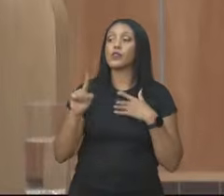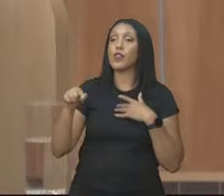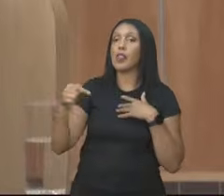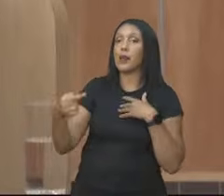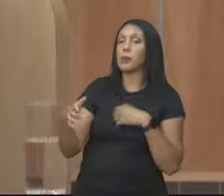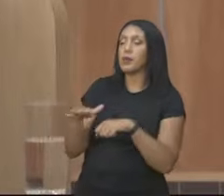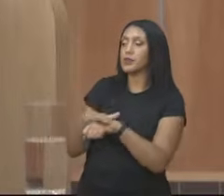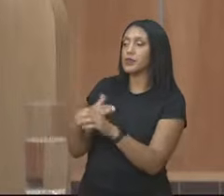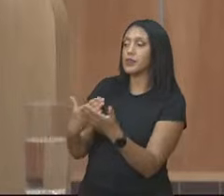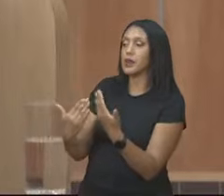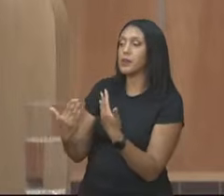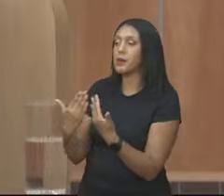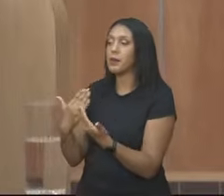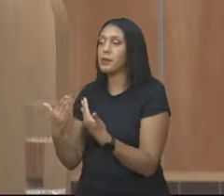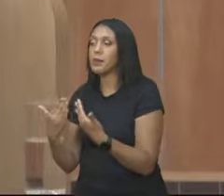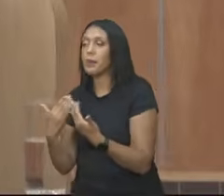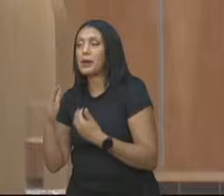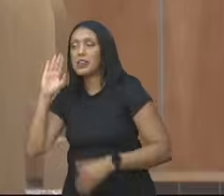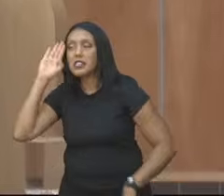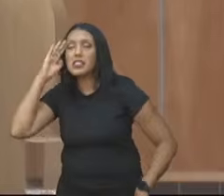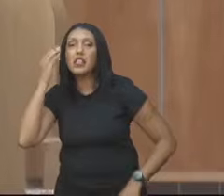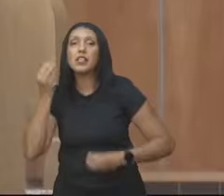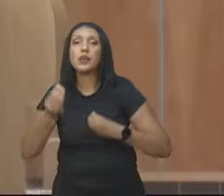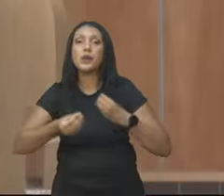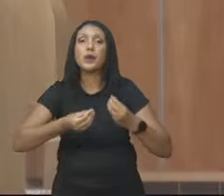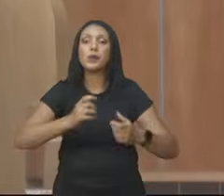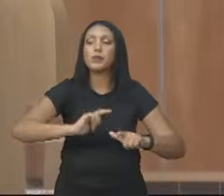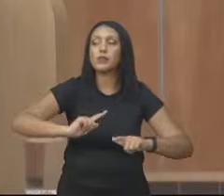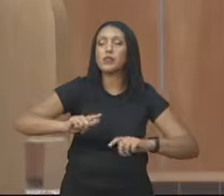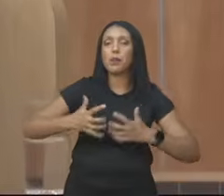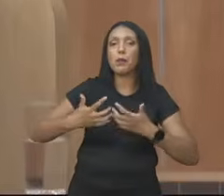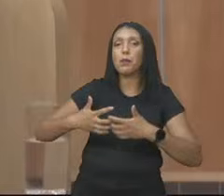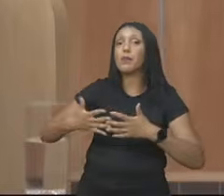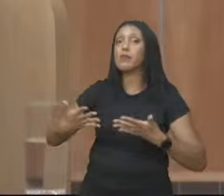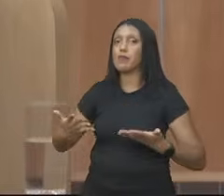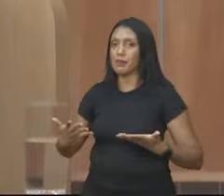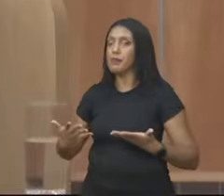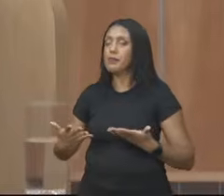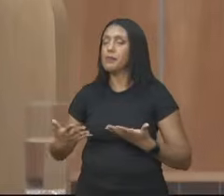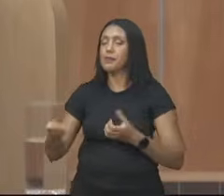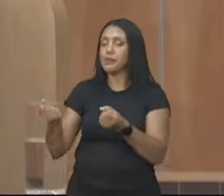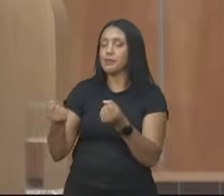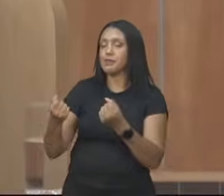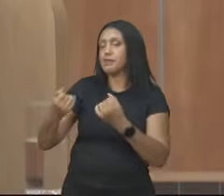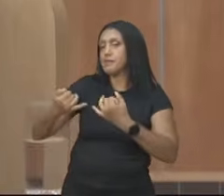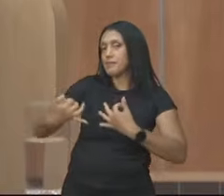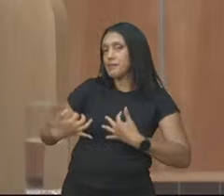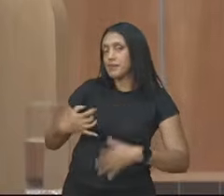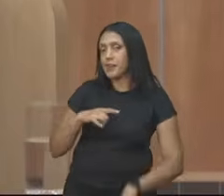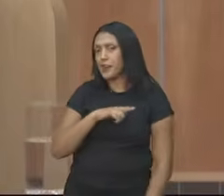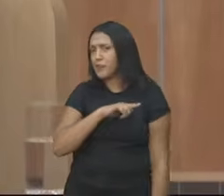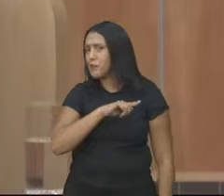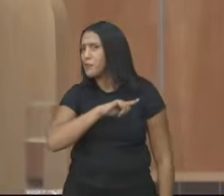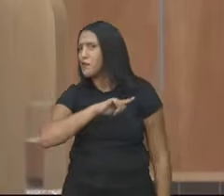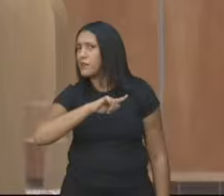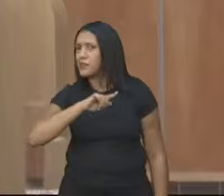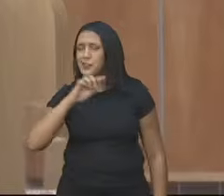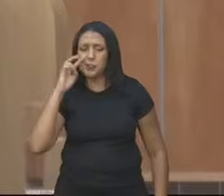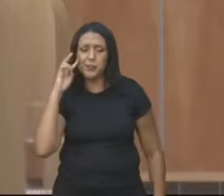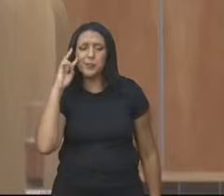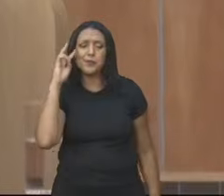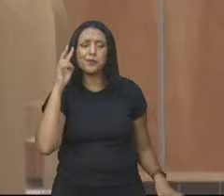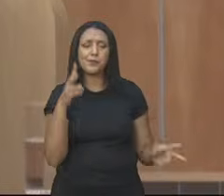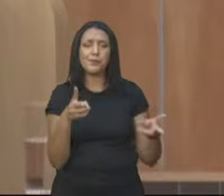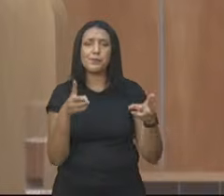vereador estar próximo de vocês e como foi colocado nessa casa. Vocês ajudam muito, é um braço direito do nosso prefeito